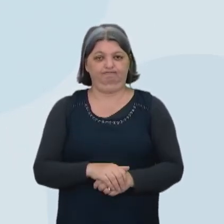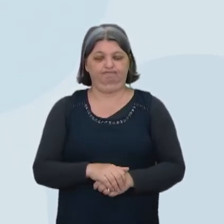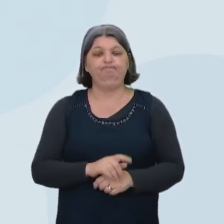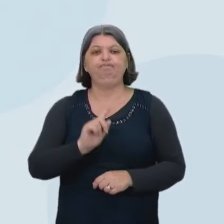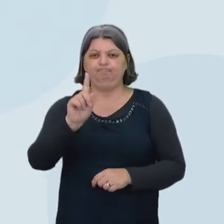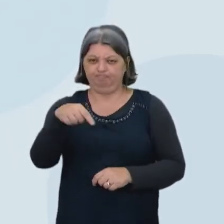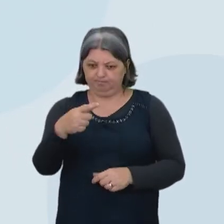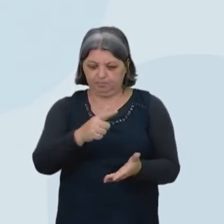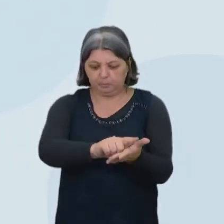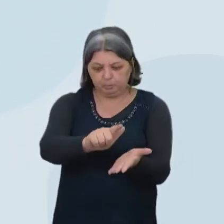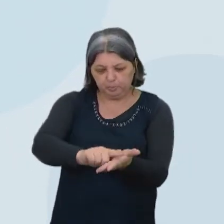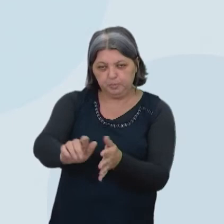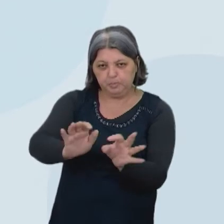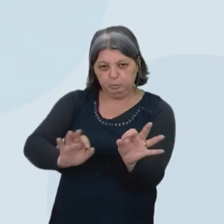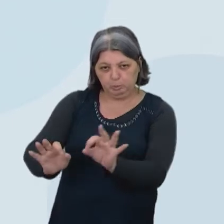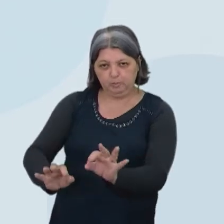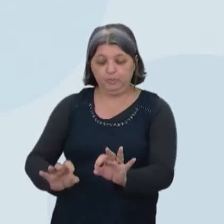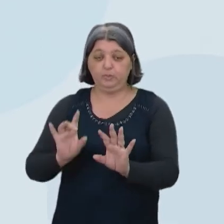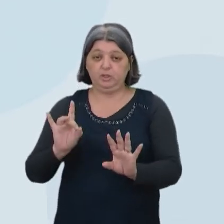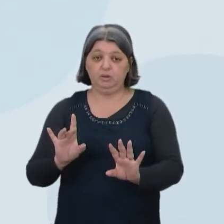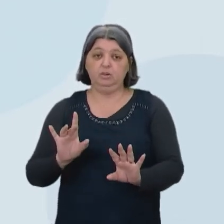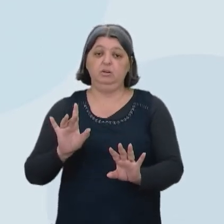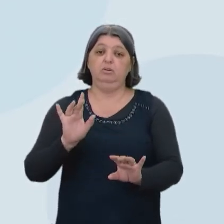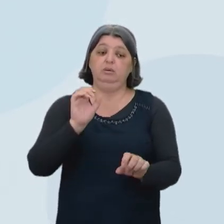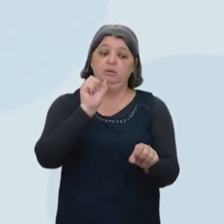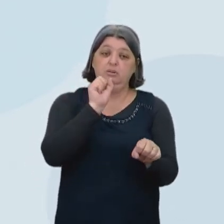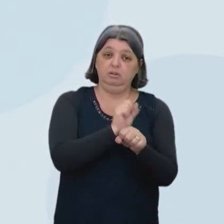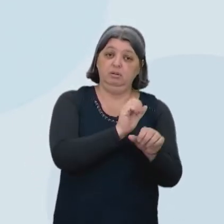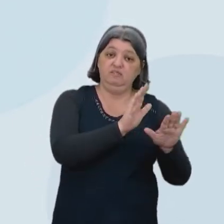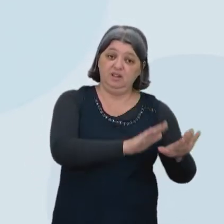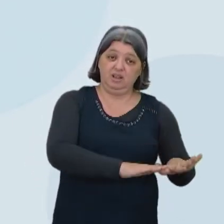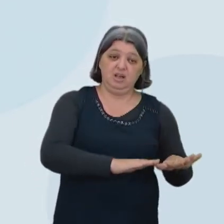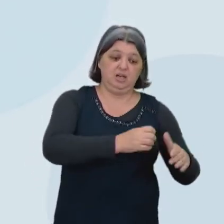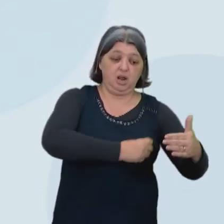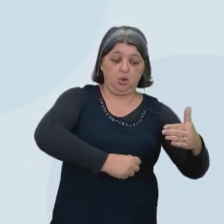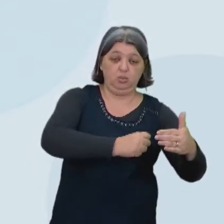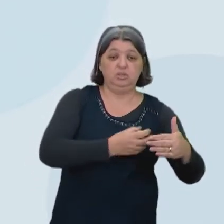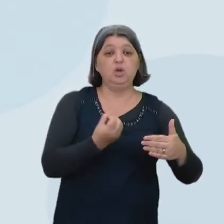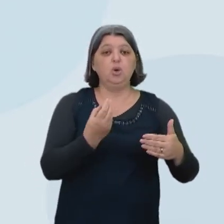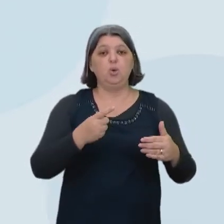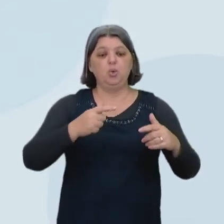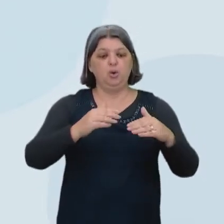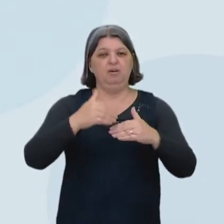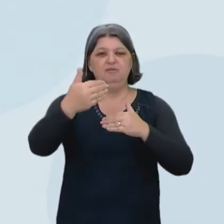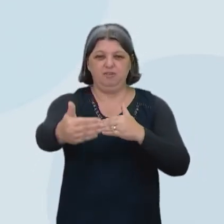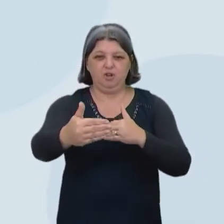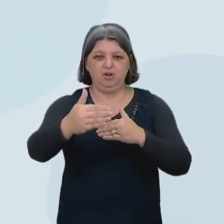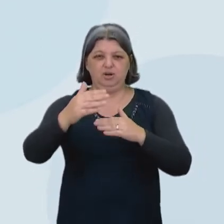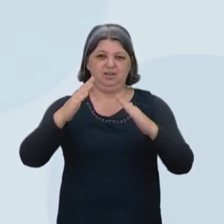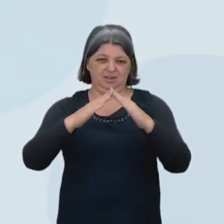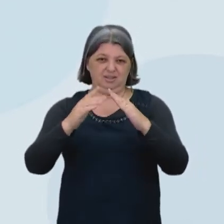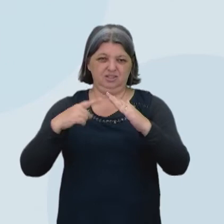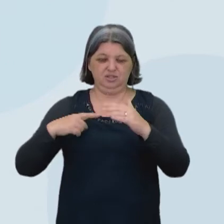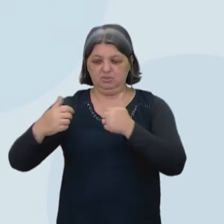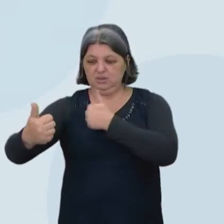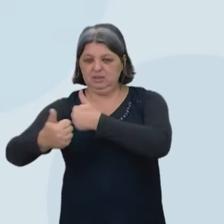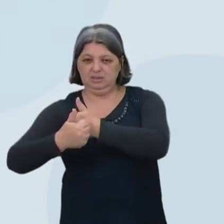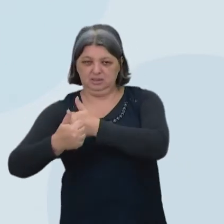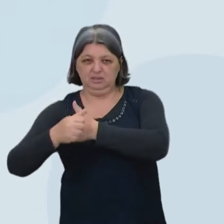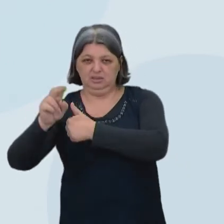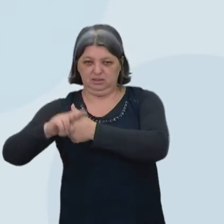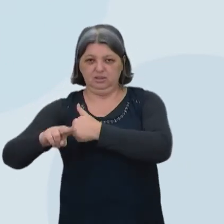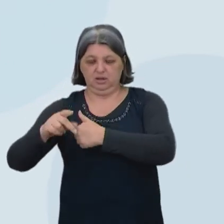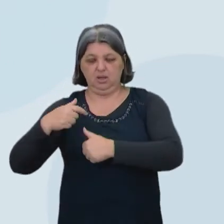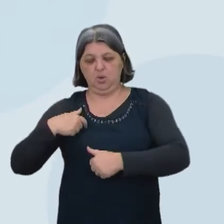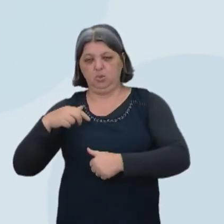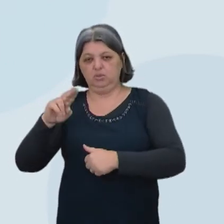terminava a limpeza, eu só podia ficar na cozinha ou no quintal que era coberto, e tinha uma casinha anexo que era usada por